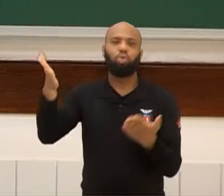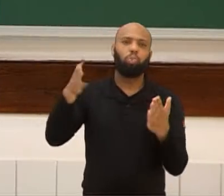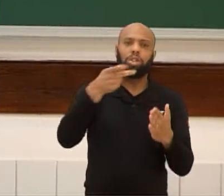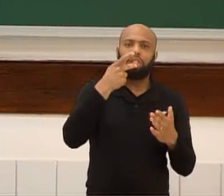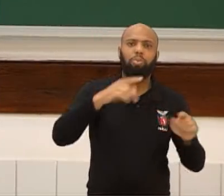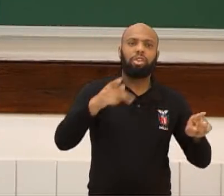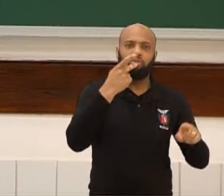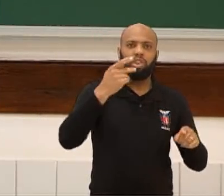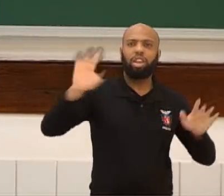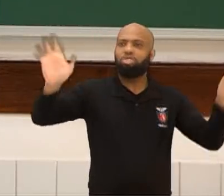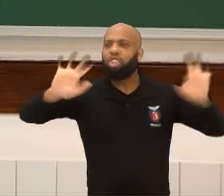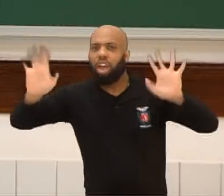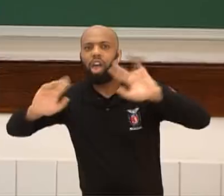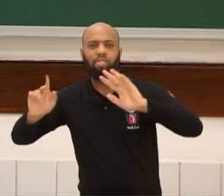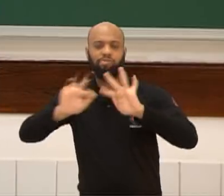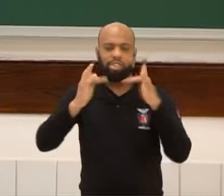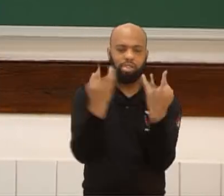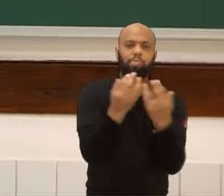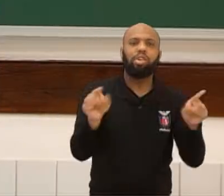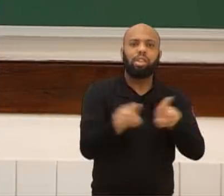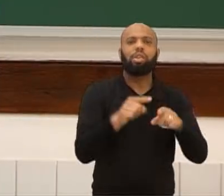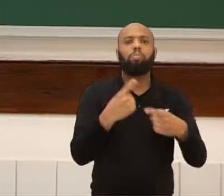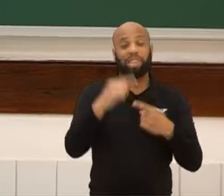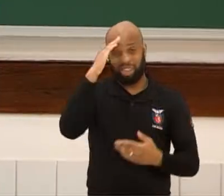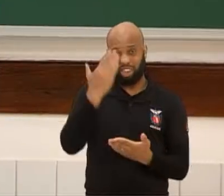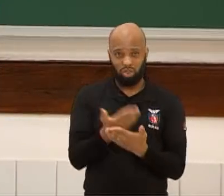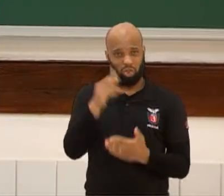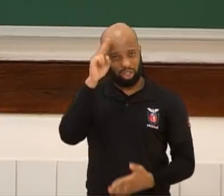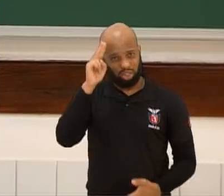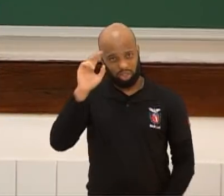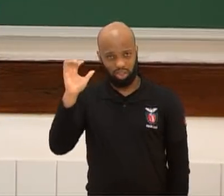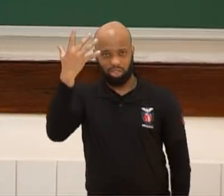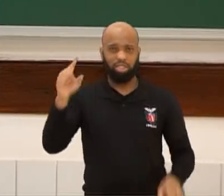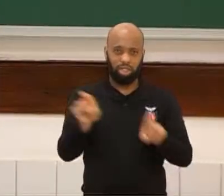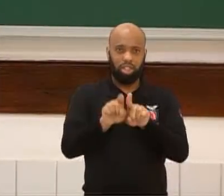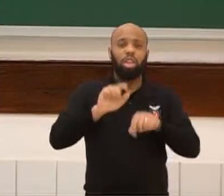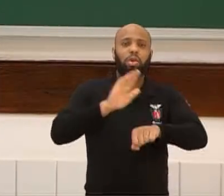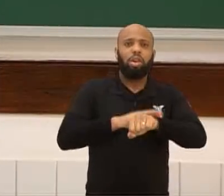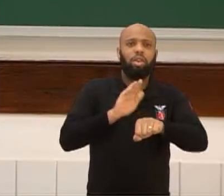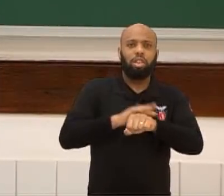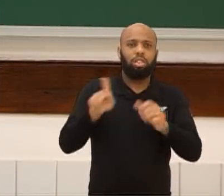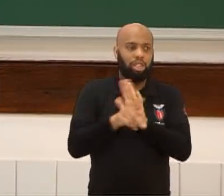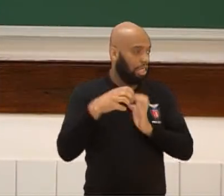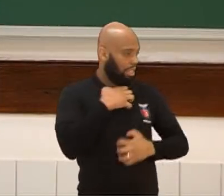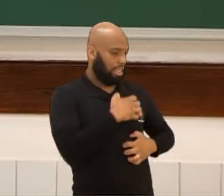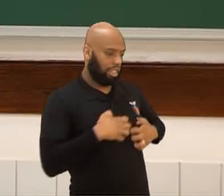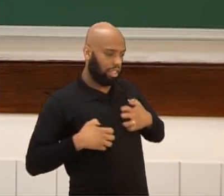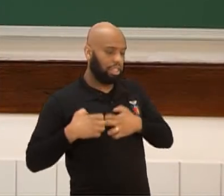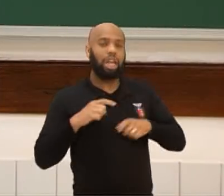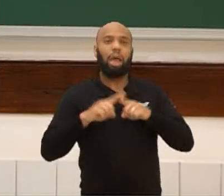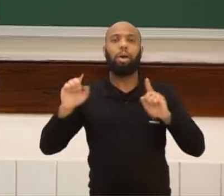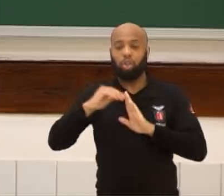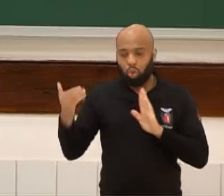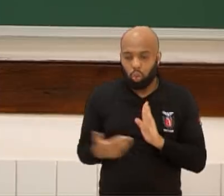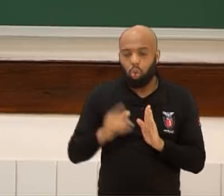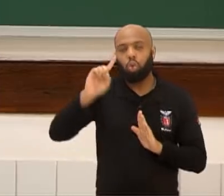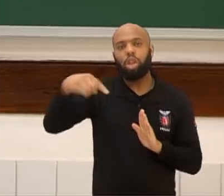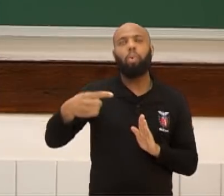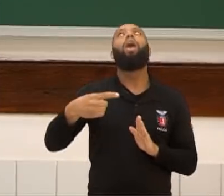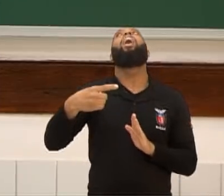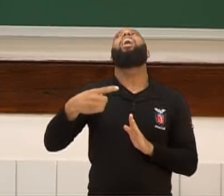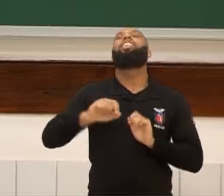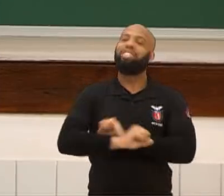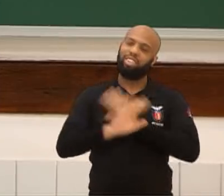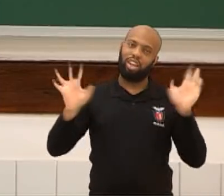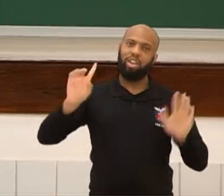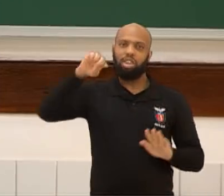realmente acreditaram que aquela história estava acontecendo. E foi um momento de pânico até que tudo foi esclarecido. E